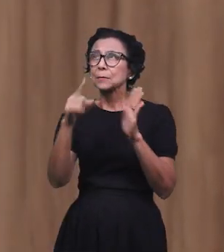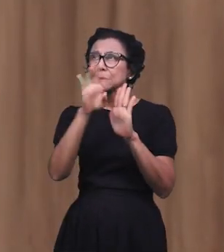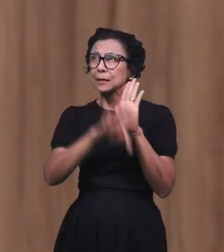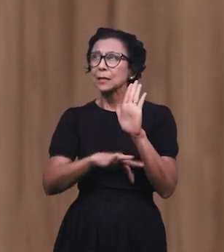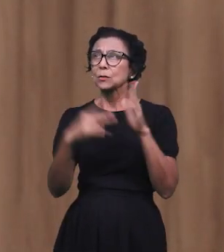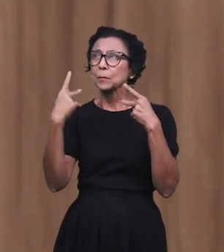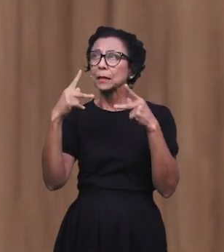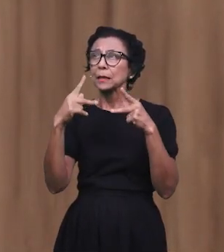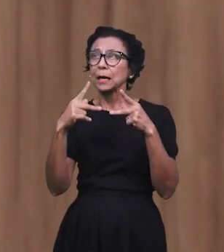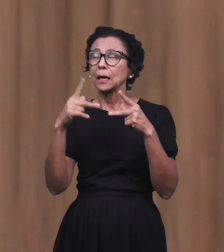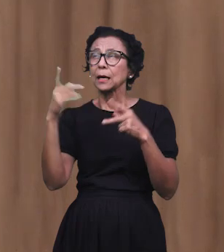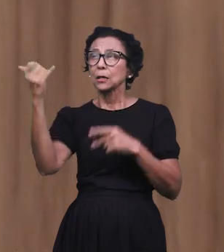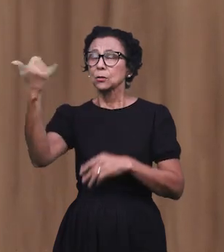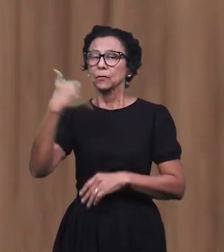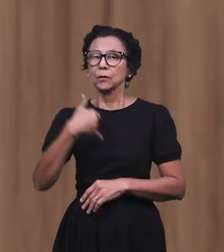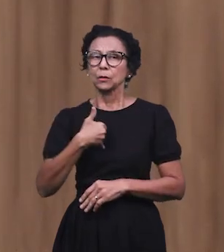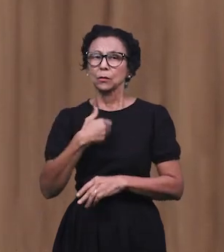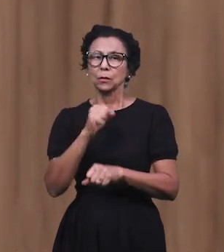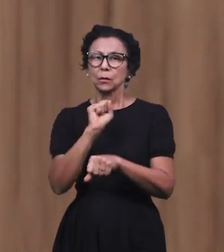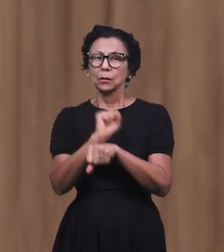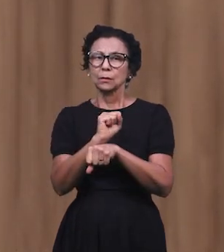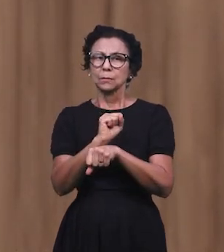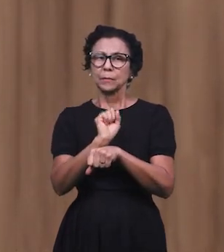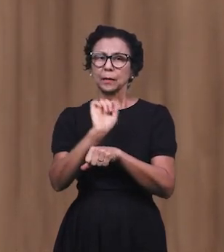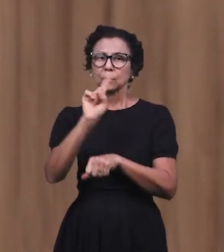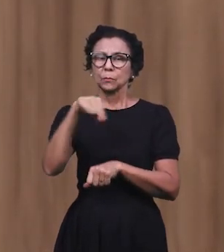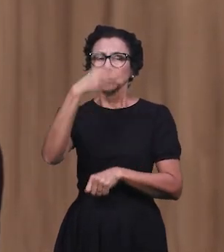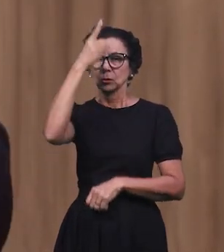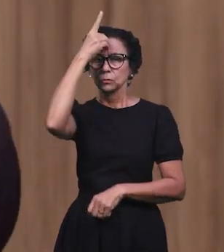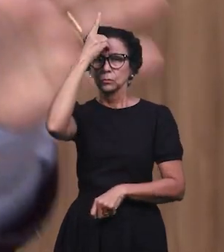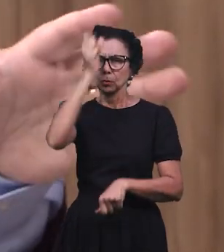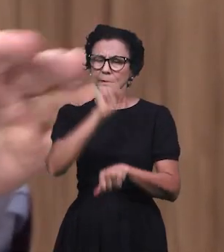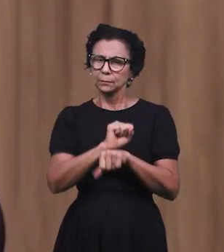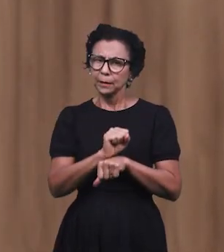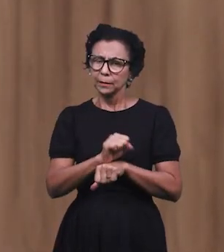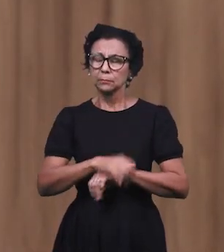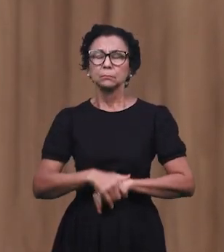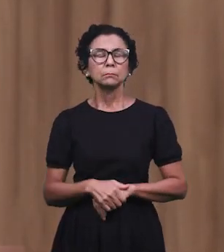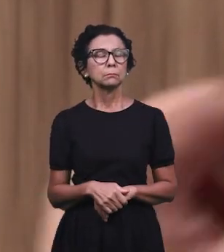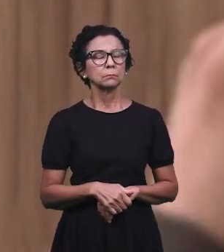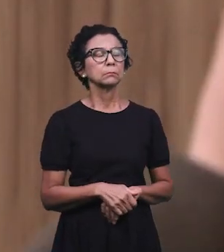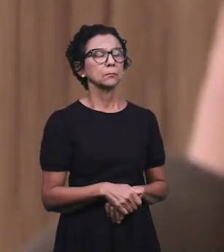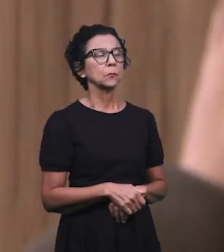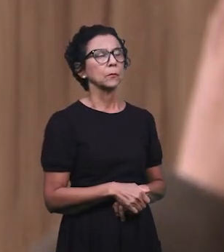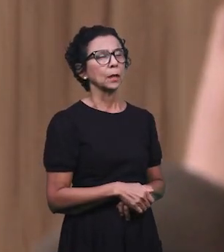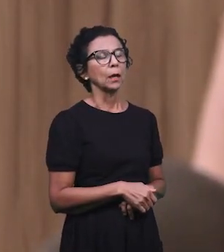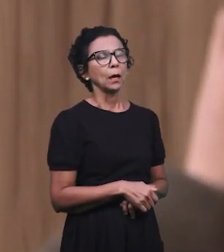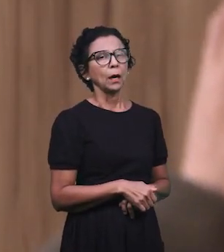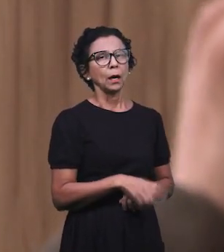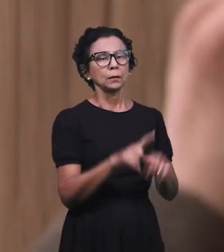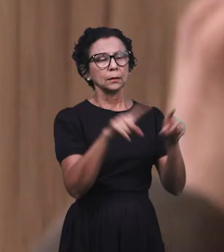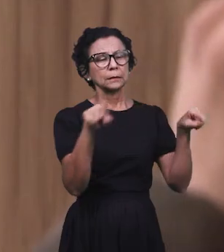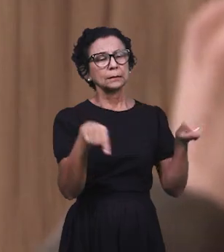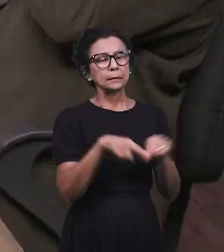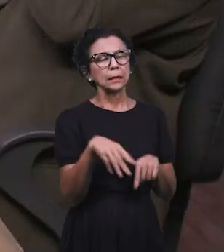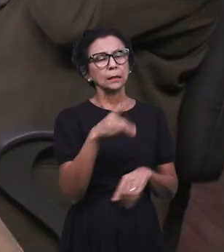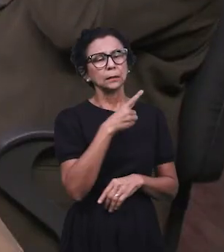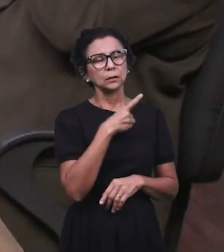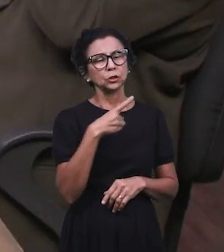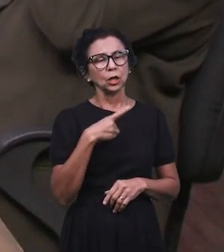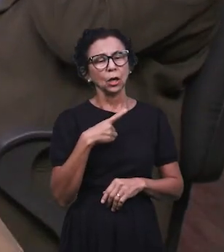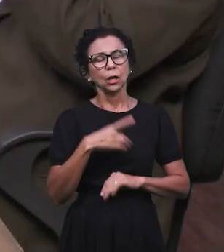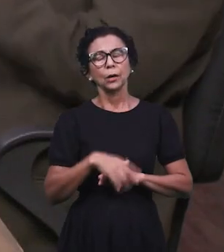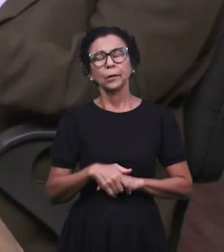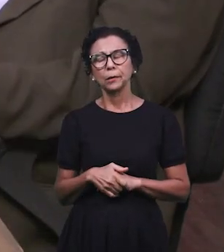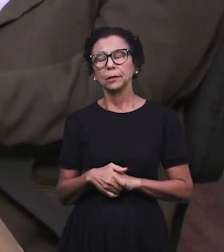dom. Aí eu calei, fiquei, e aí quando consultamos o próximo dom que o diácono teve, quando ele foi falar,